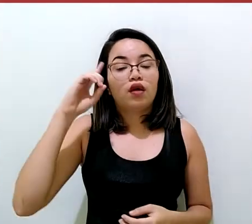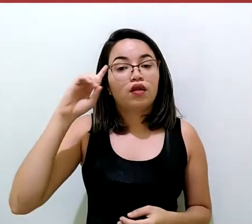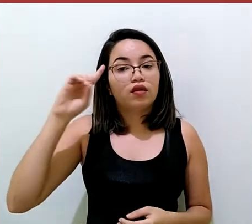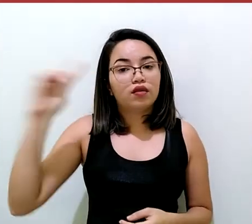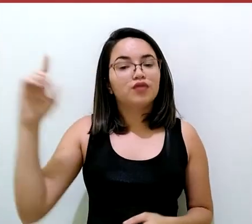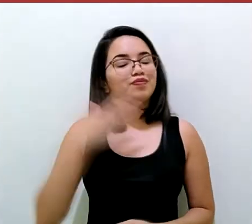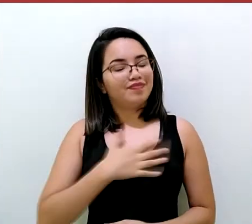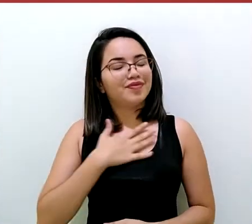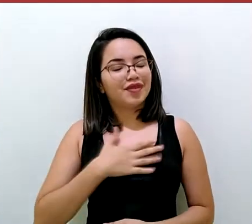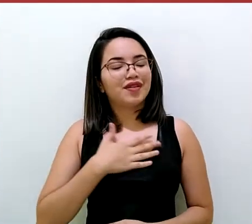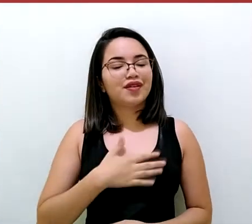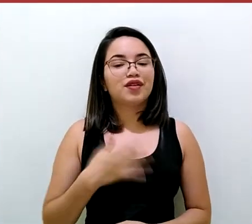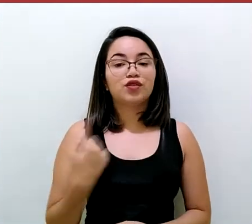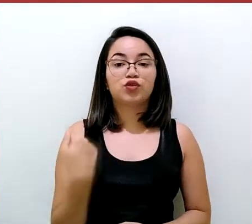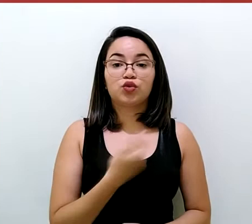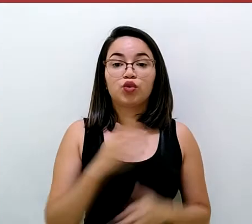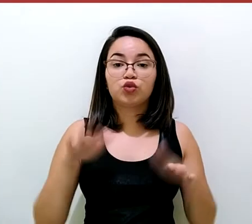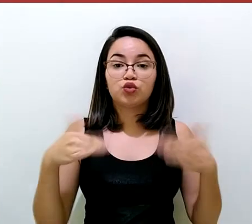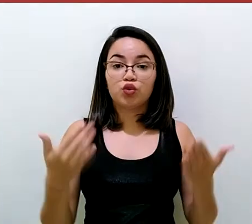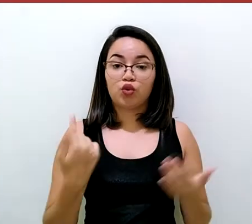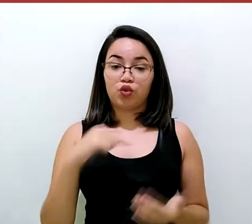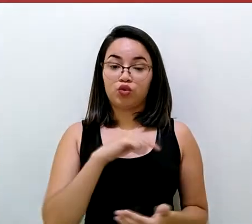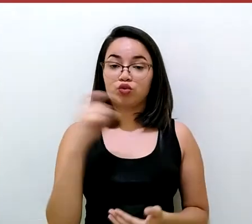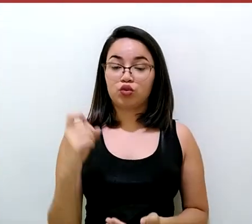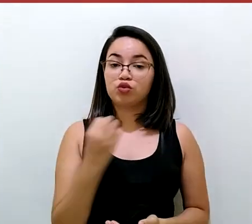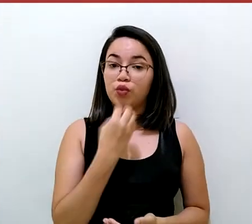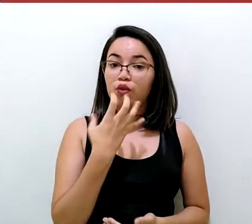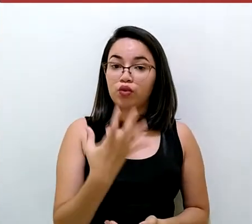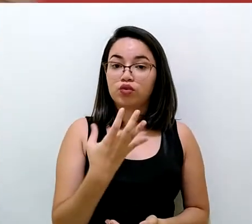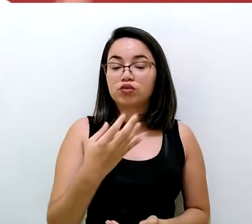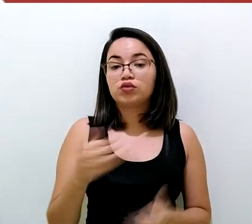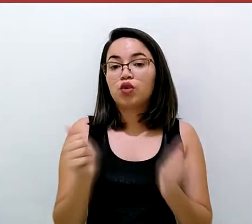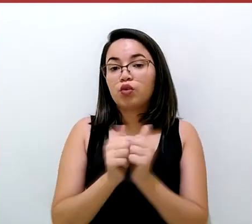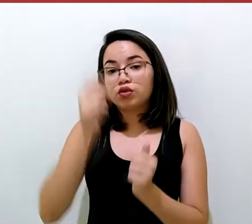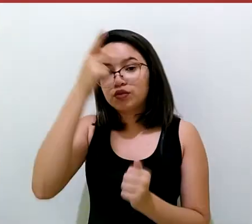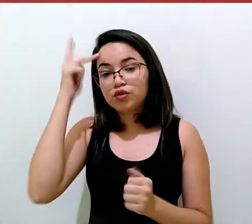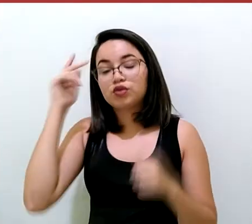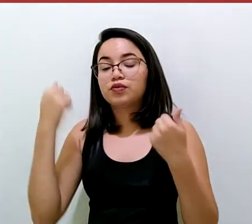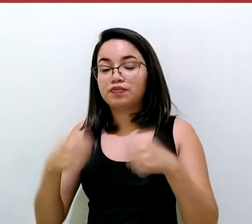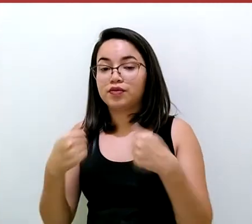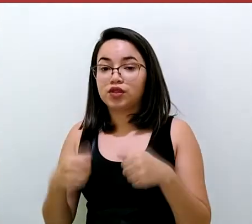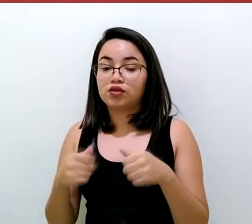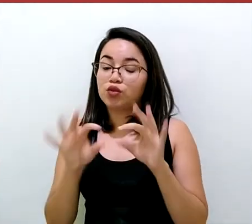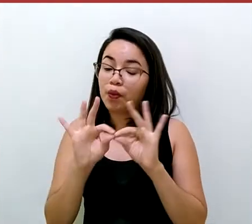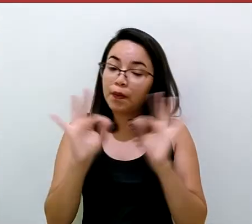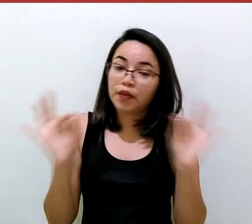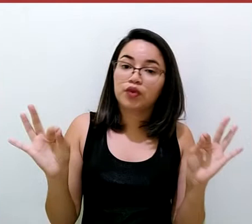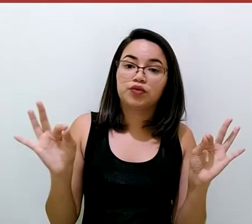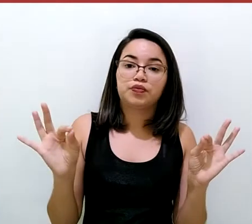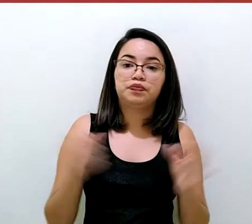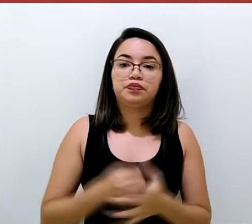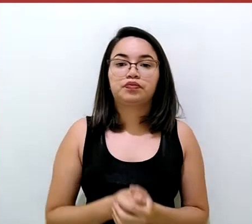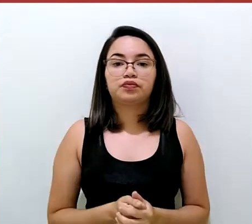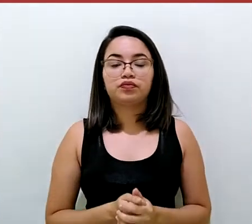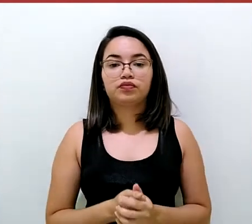Deus se agrada de nós quando nós somos bondosos com os mais necessitados, com as pessoas